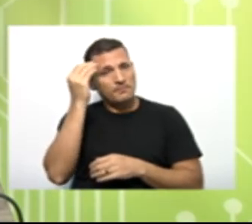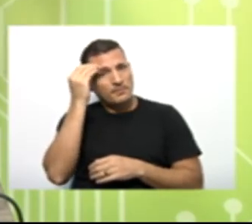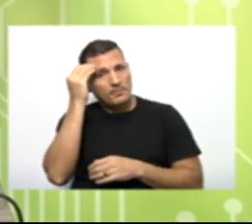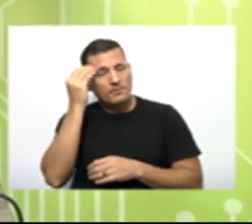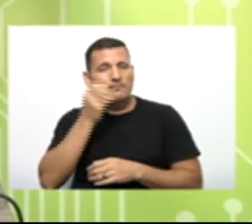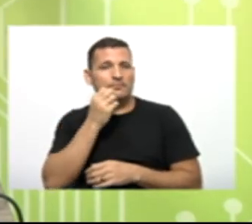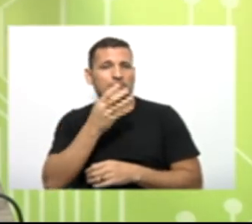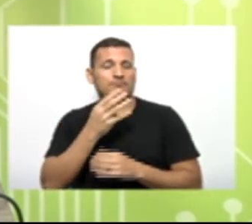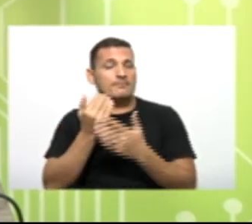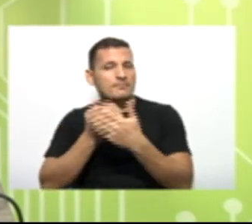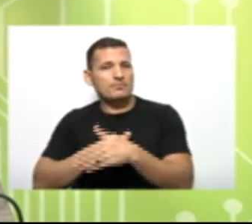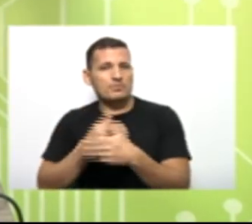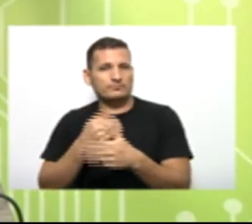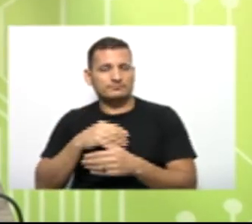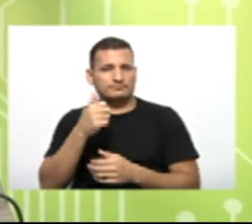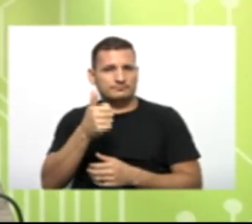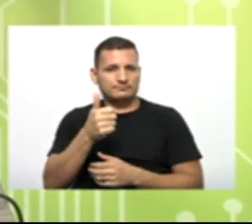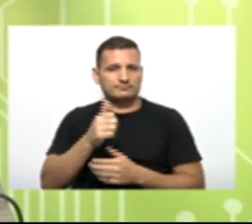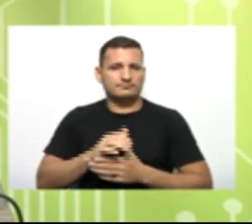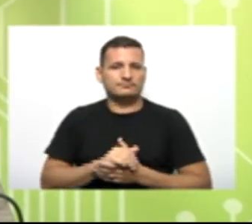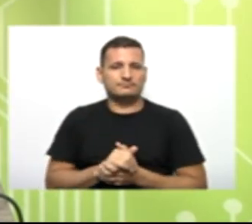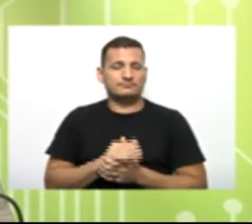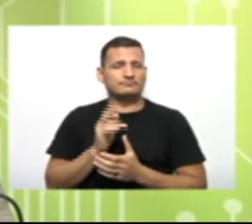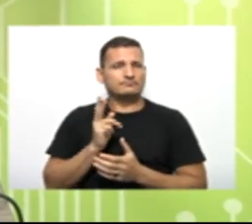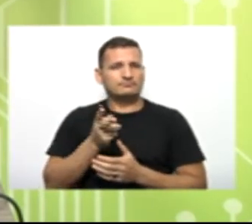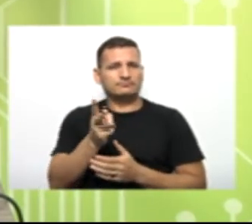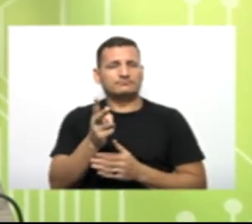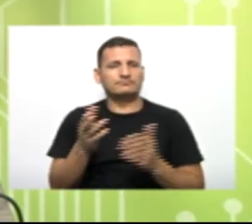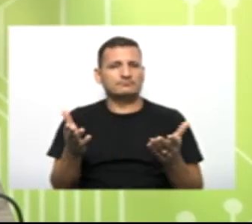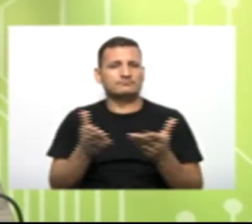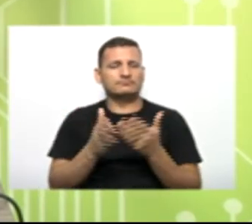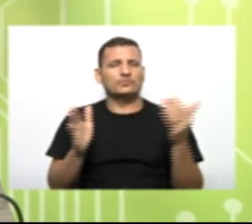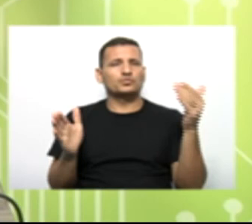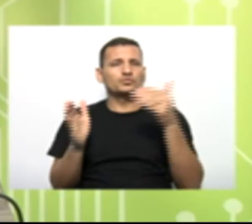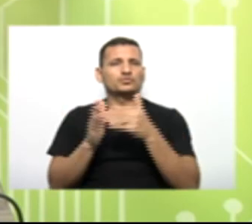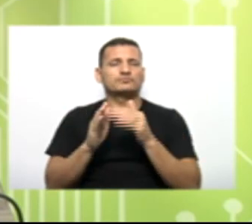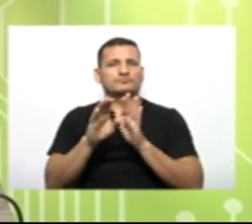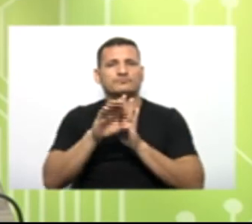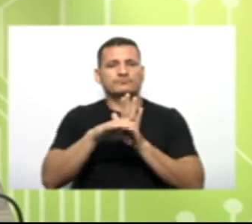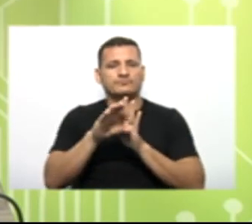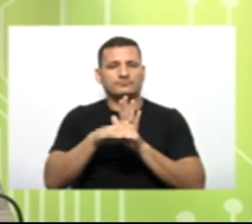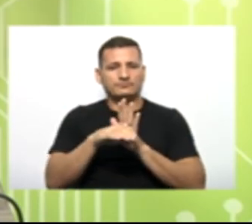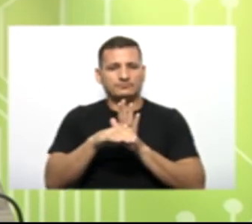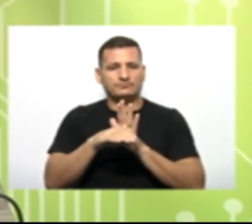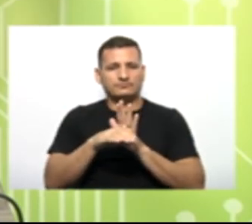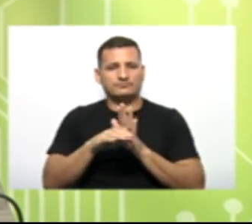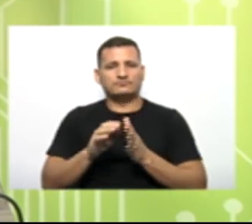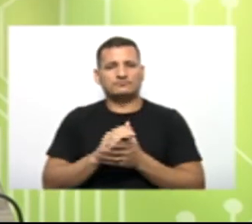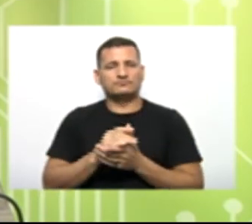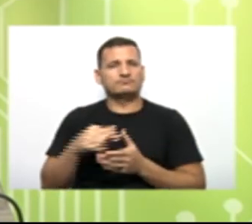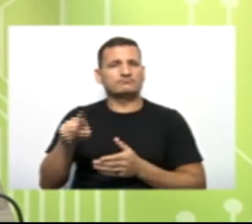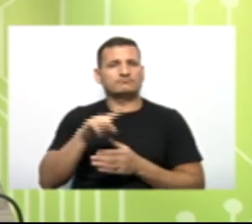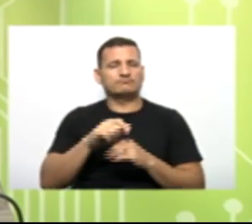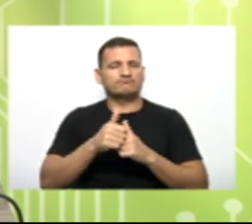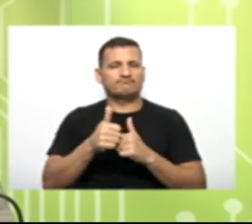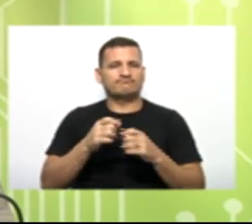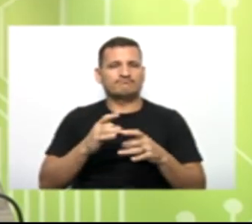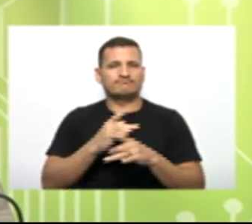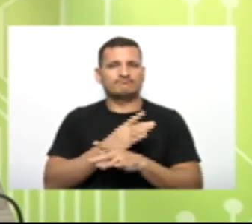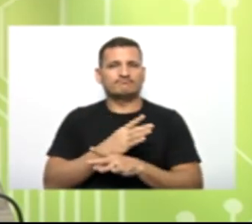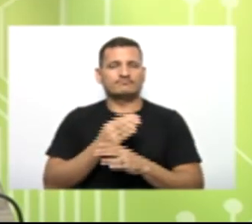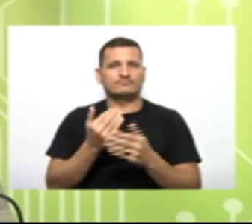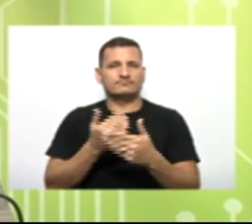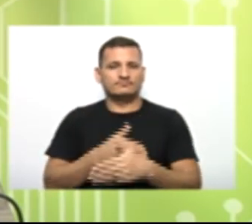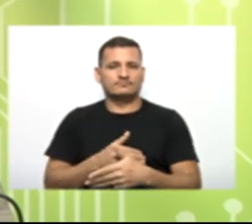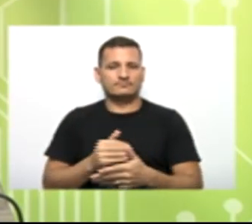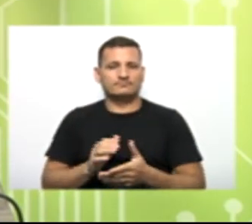hora da prova aí. Beleza? Então, vamos continuar com o último dos conceitos aqui para deixar vocês afiados para a prova.